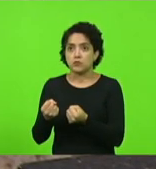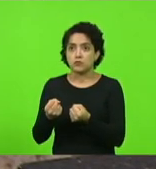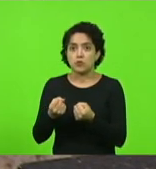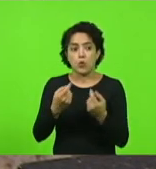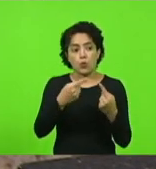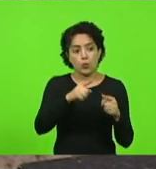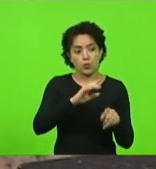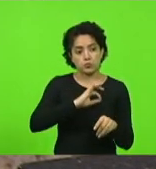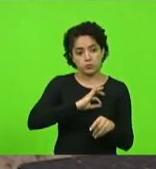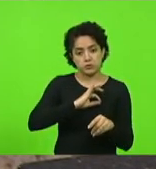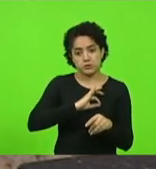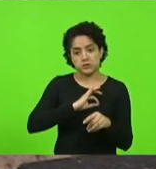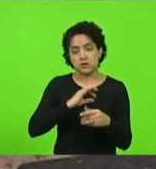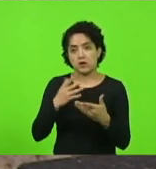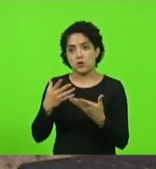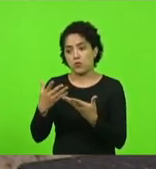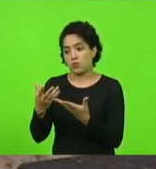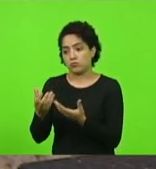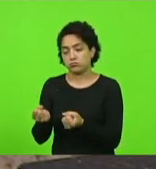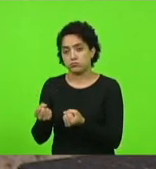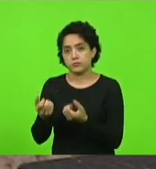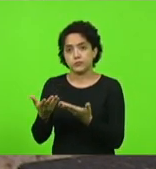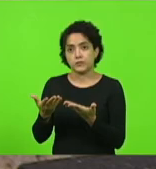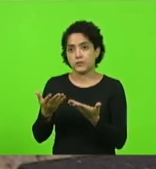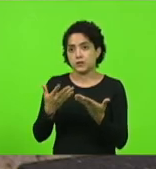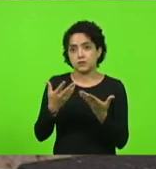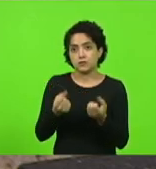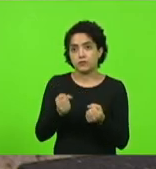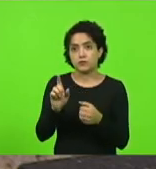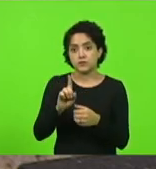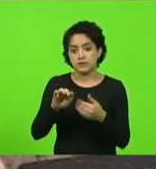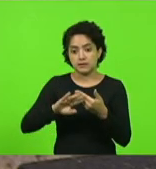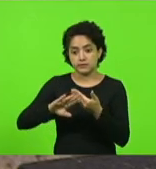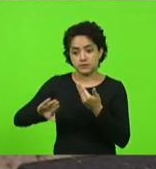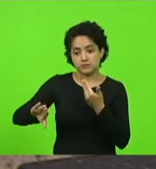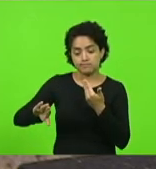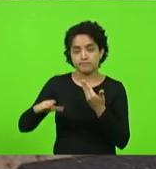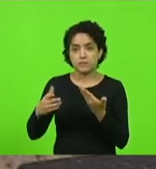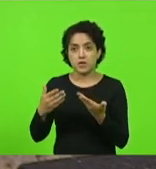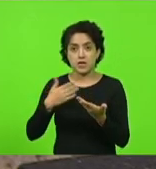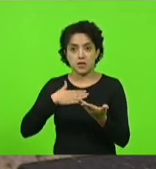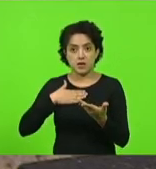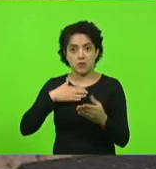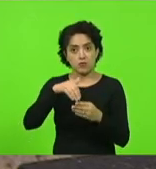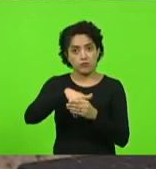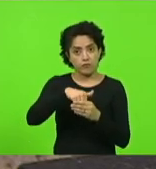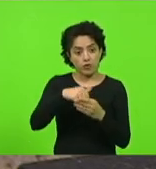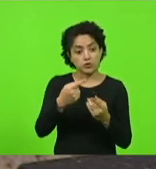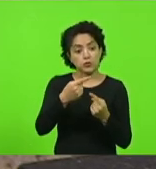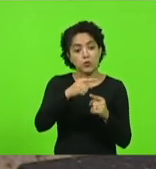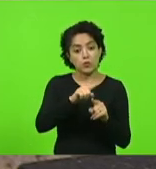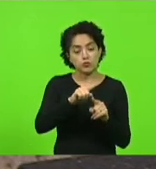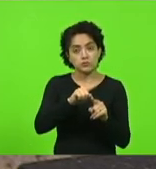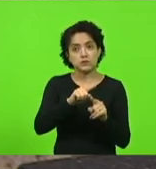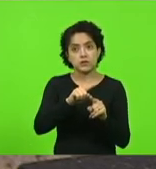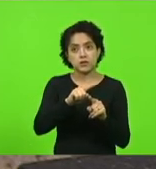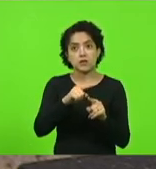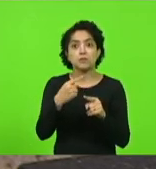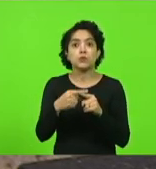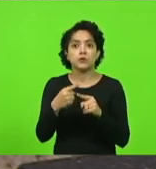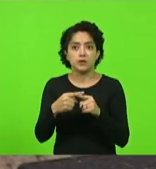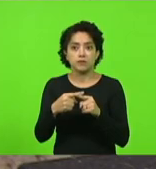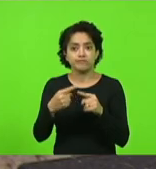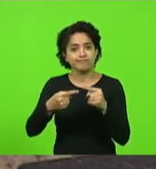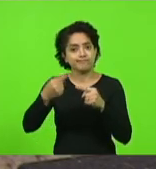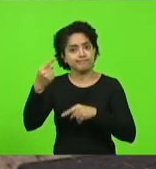a praça. Eu não vou aceitar aqui essa separação. Eu voto contrário, porque é inconstitucional.